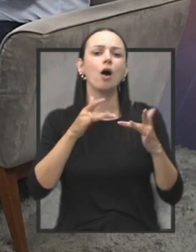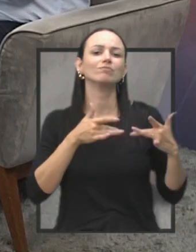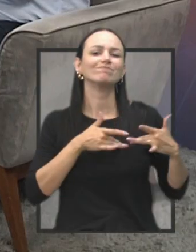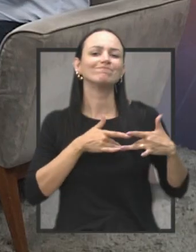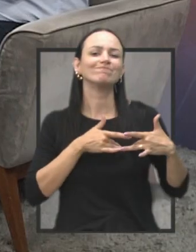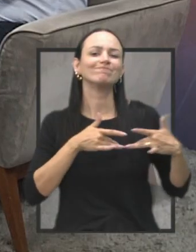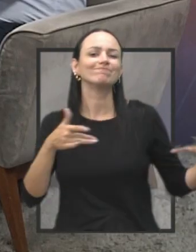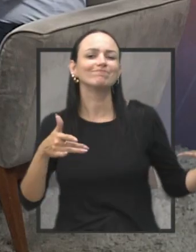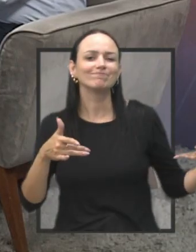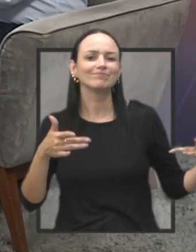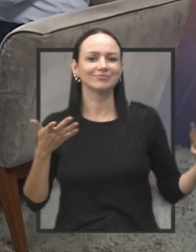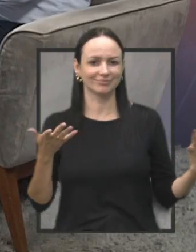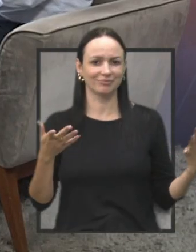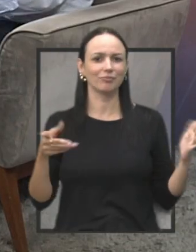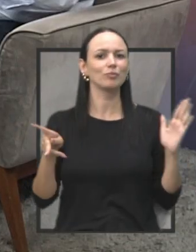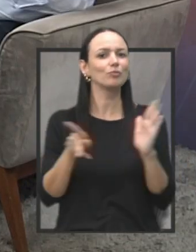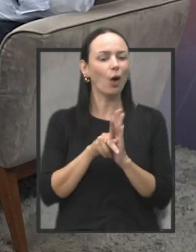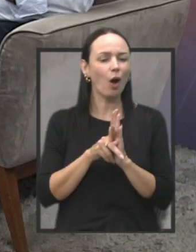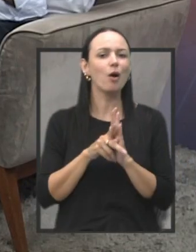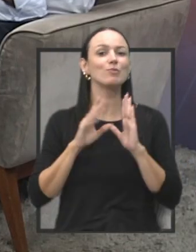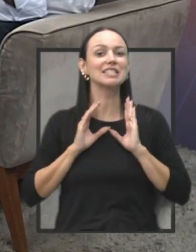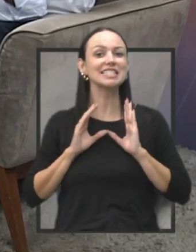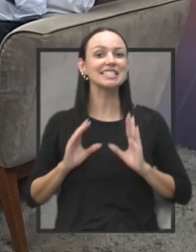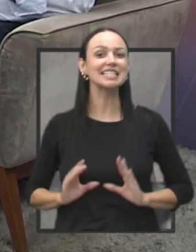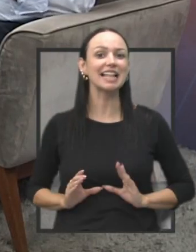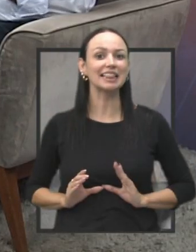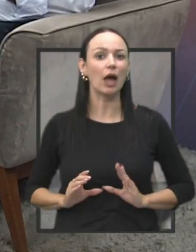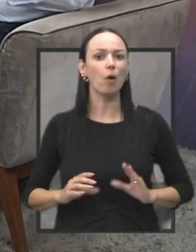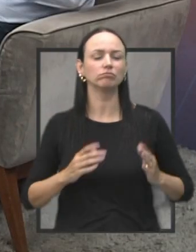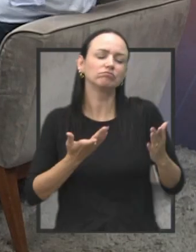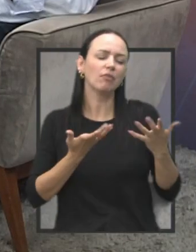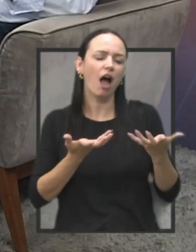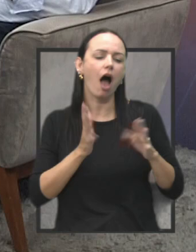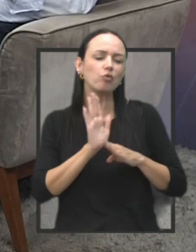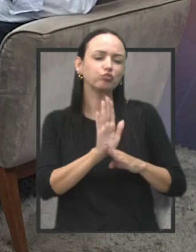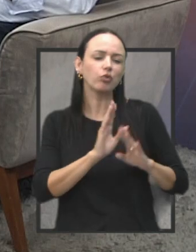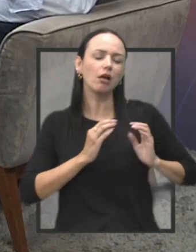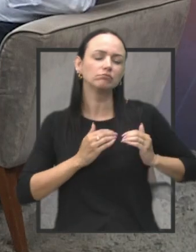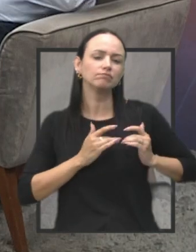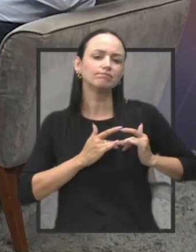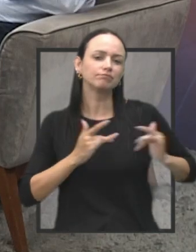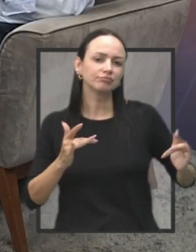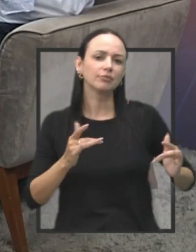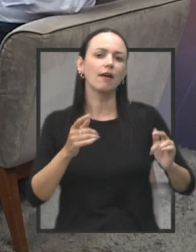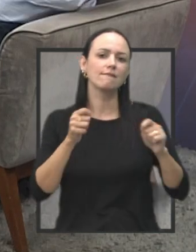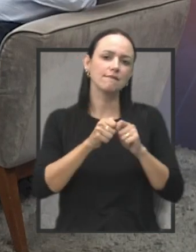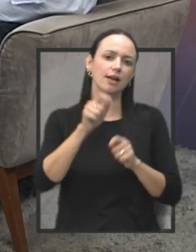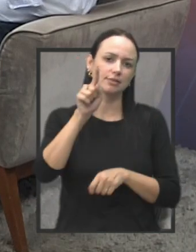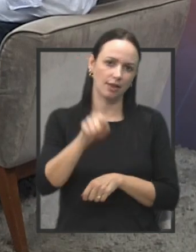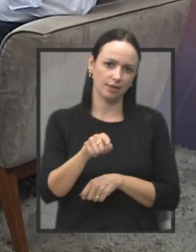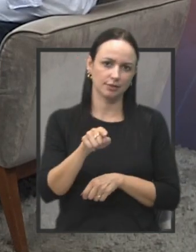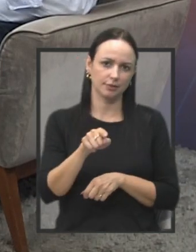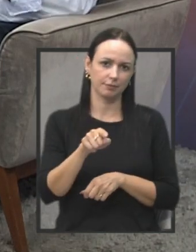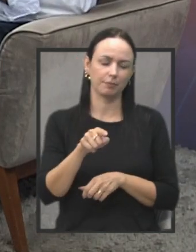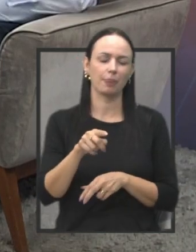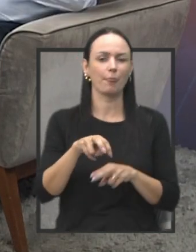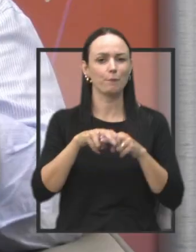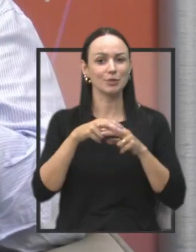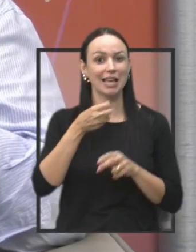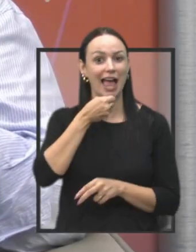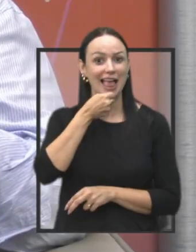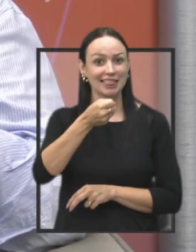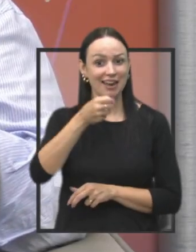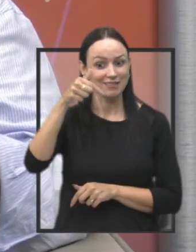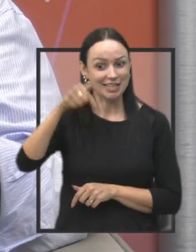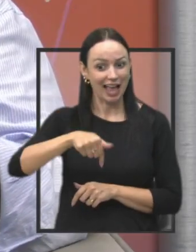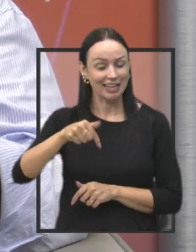ato de cidadania. É um ato de cidadania, exatamente. E por isso que a gente precisa, através dessa entrevista com a TV Câmara, a gente